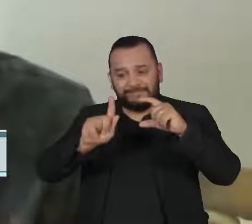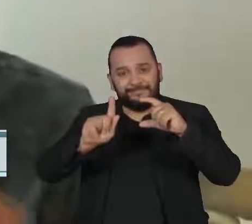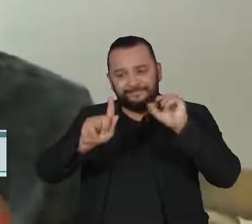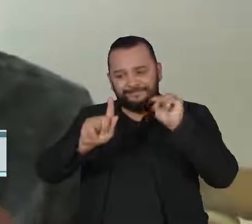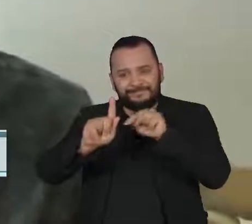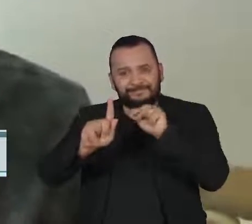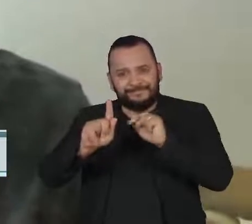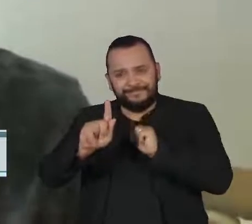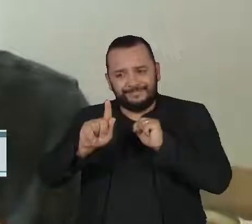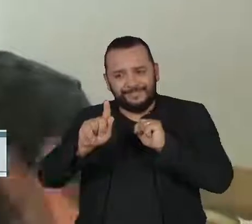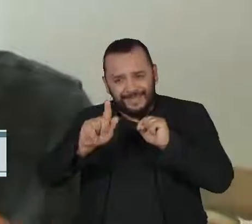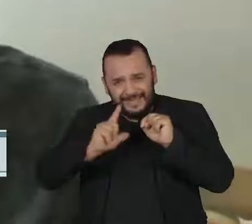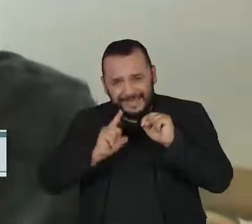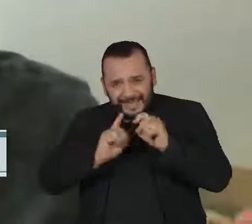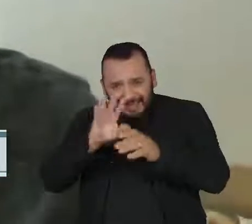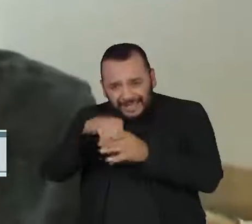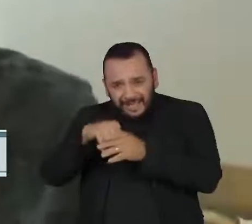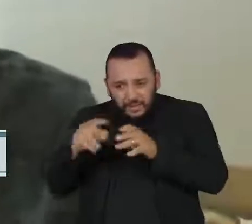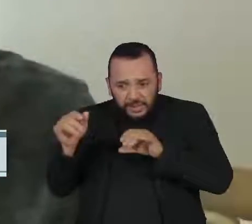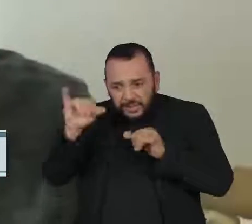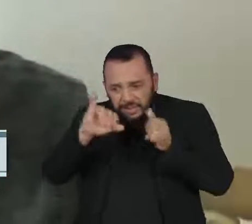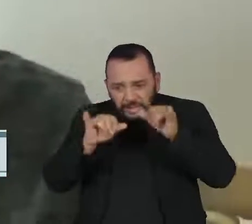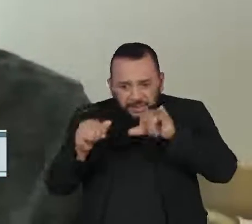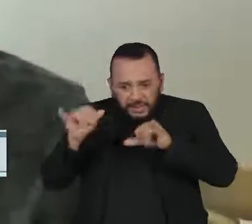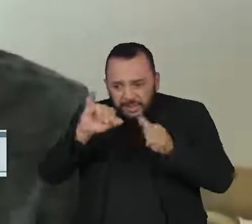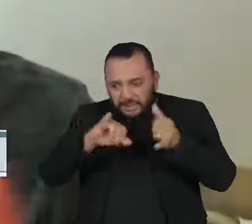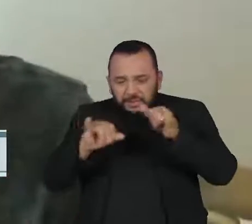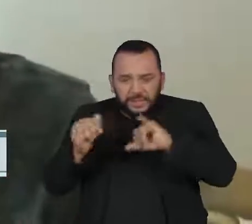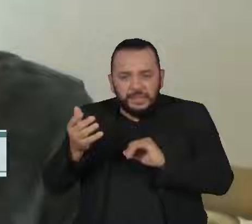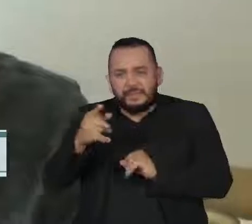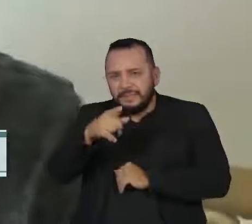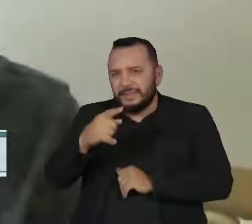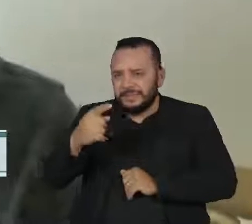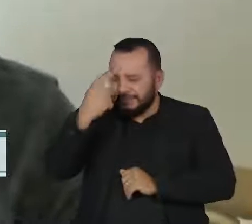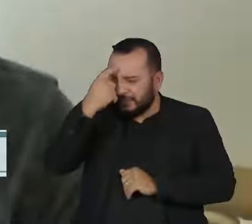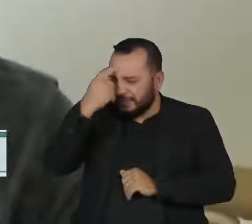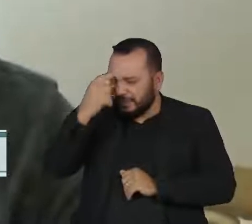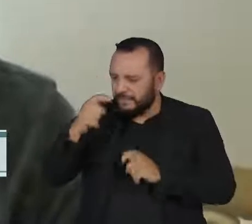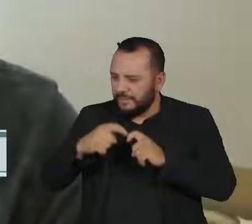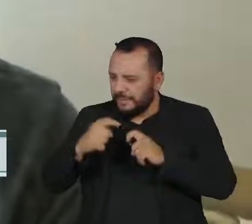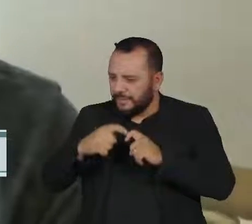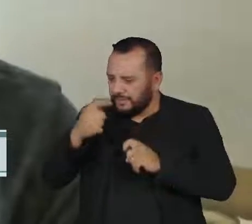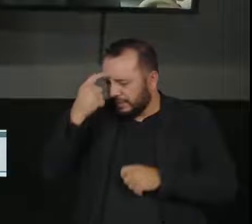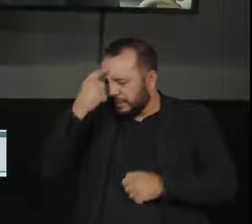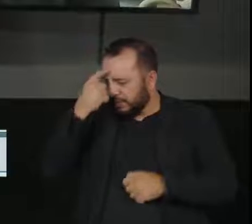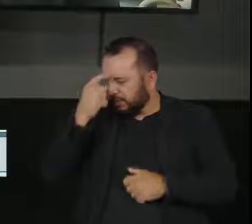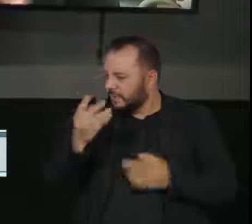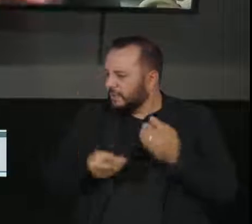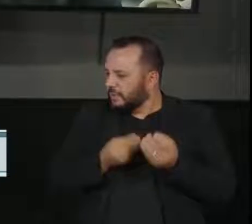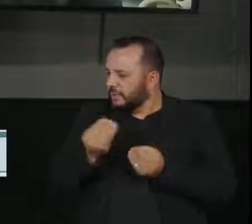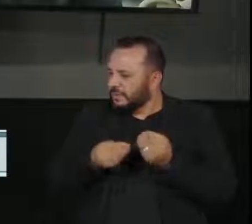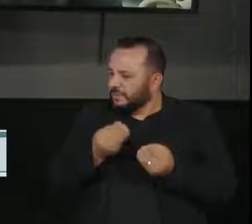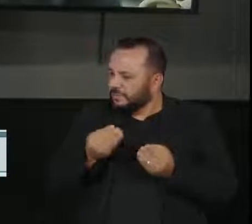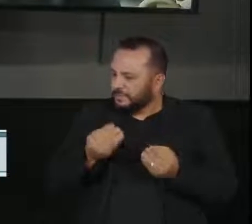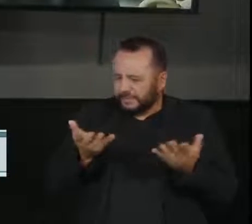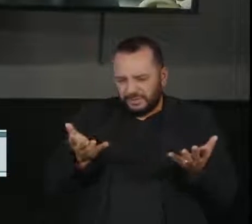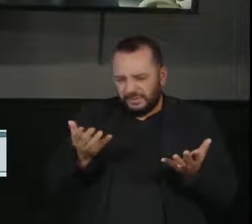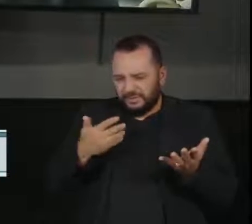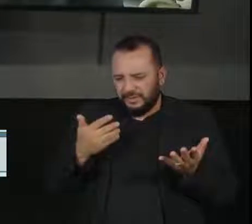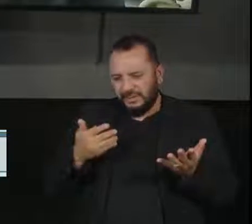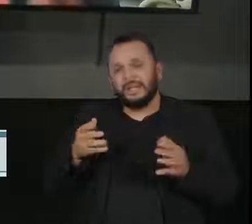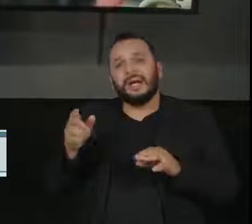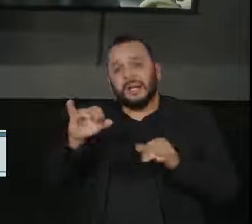ali, isso obriga a pensar um pouco, o próprio médico tem que pensar um pouco naquele